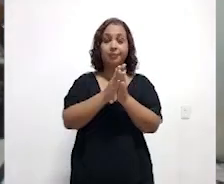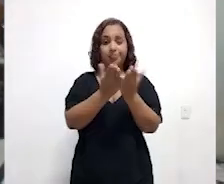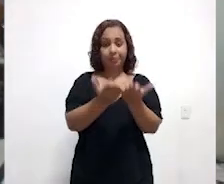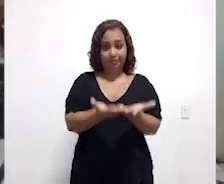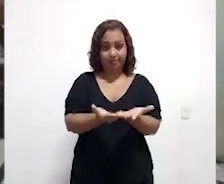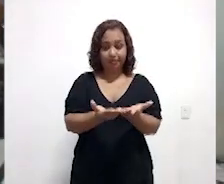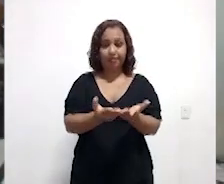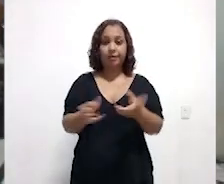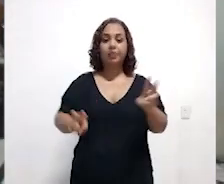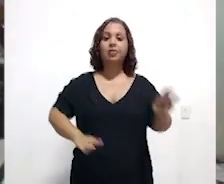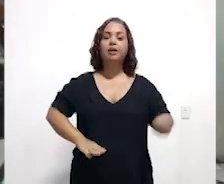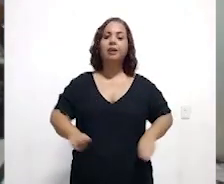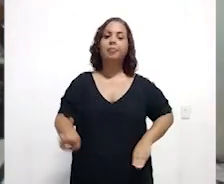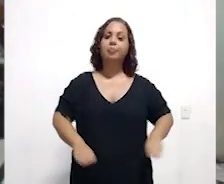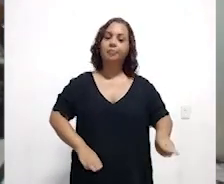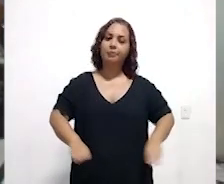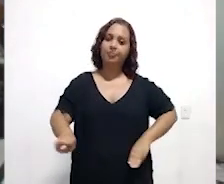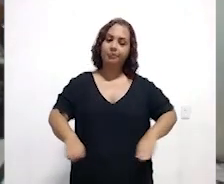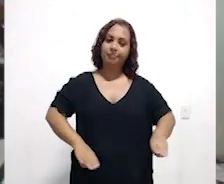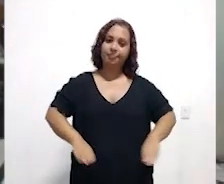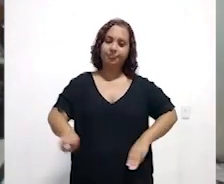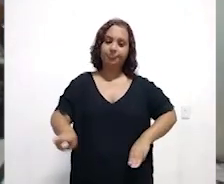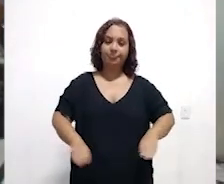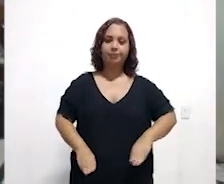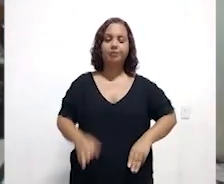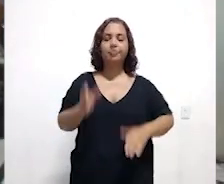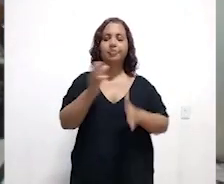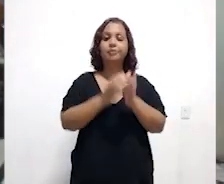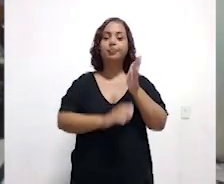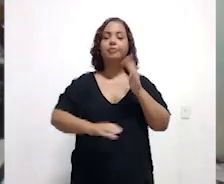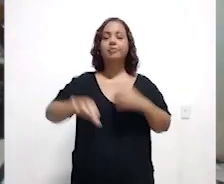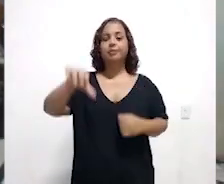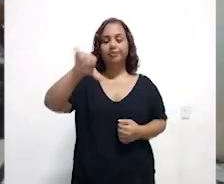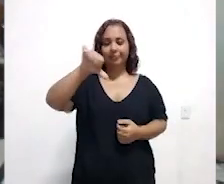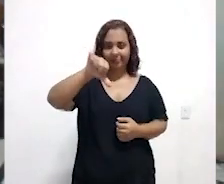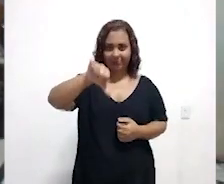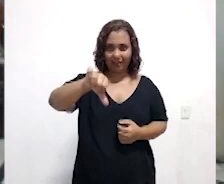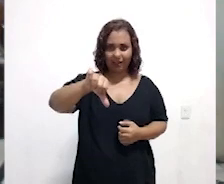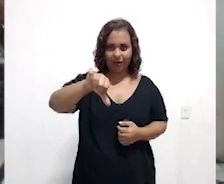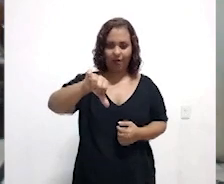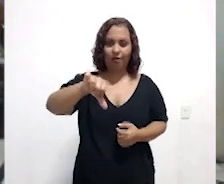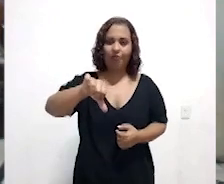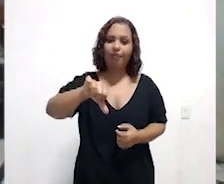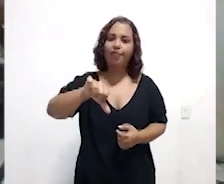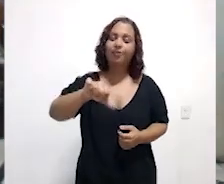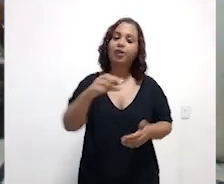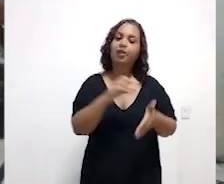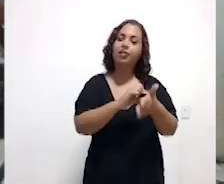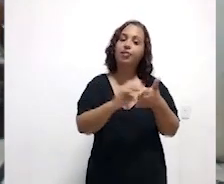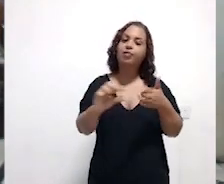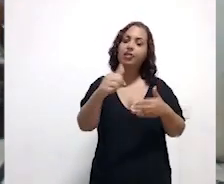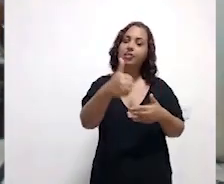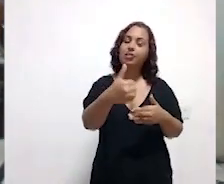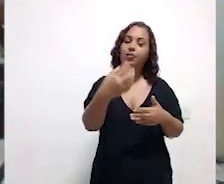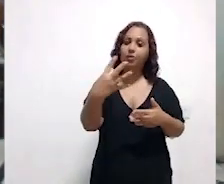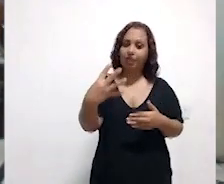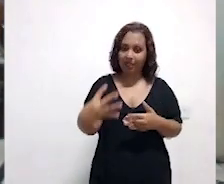Marcos, no capítulo 9, do verso 14